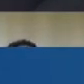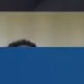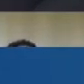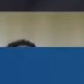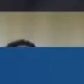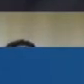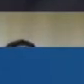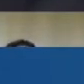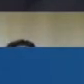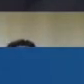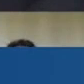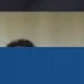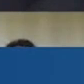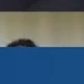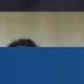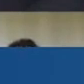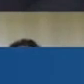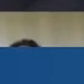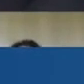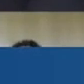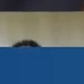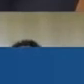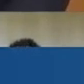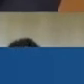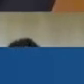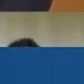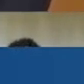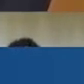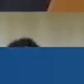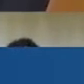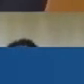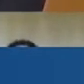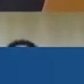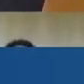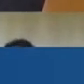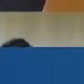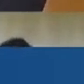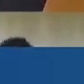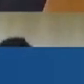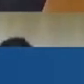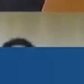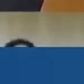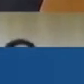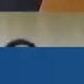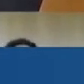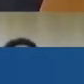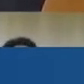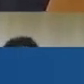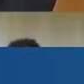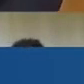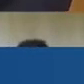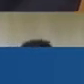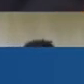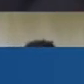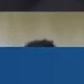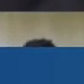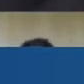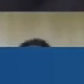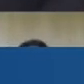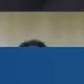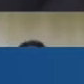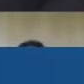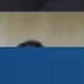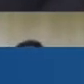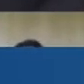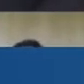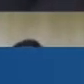G1. Bom dia, ministro. Bom dia a todos. Quando a gente fala da delação premiada, se pressupõe, então,